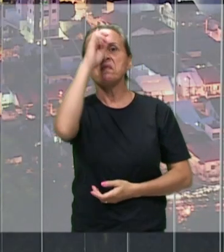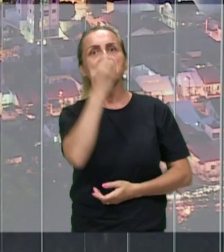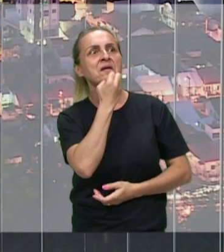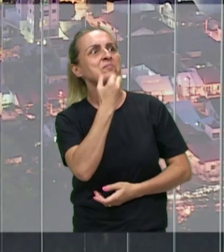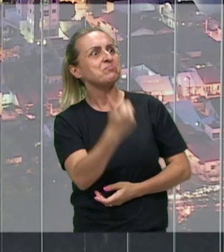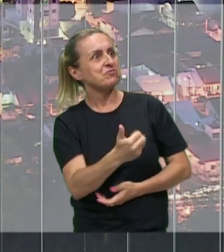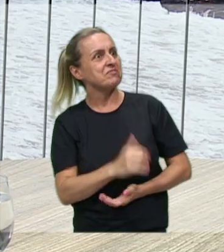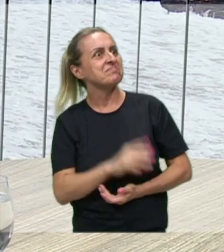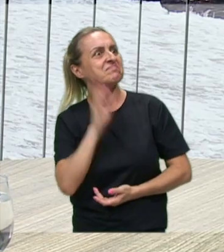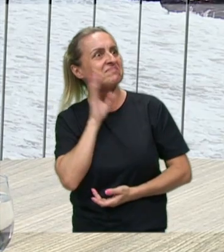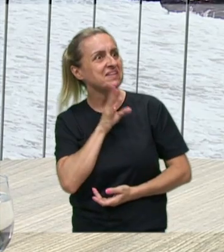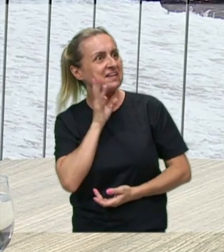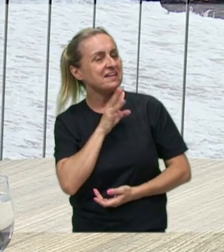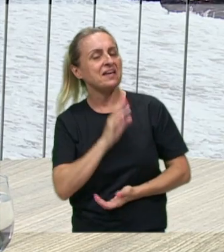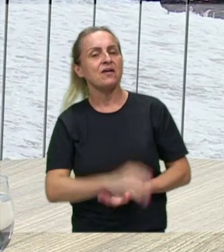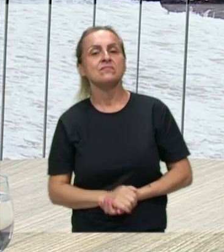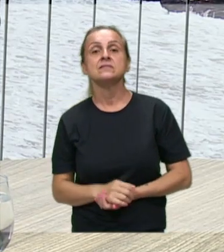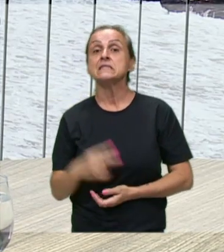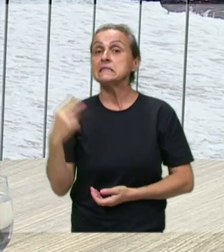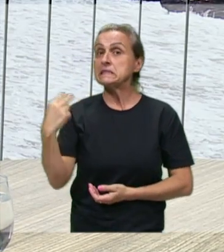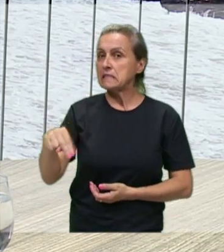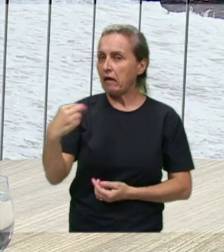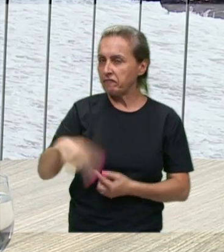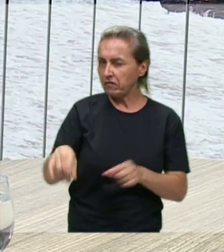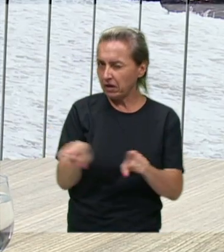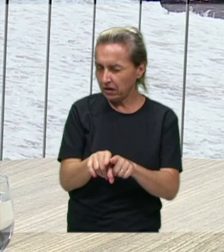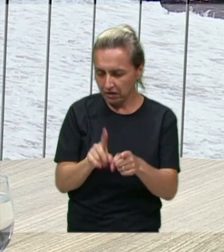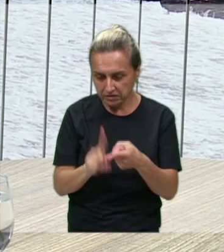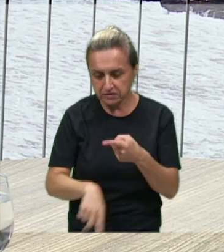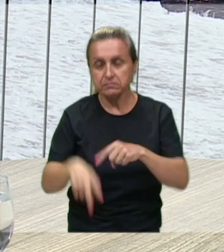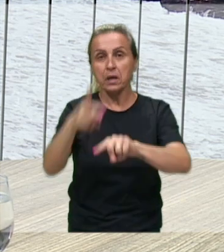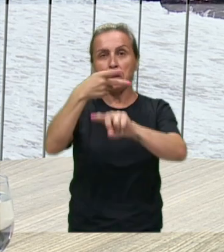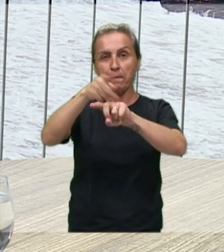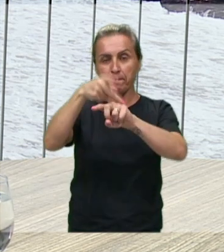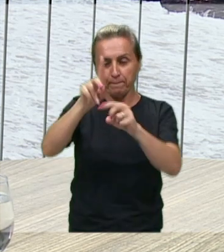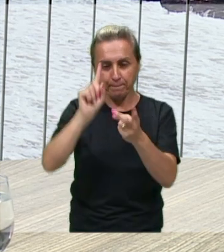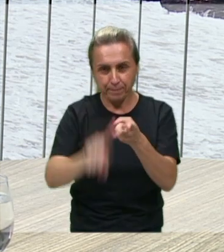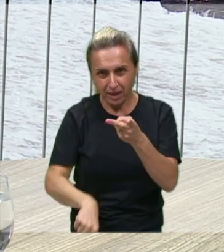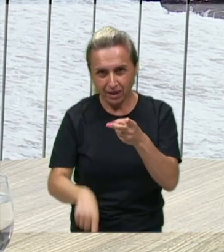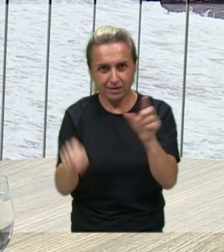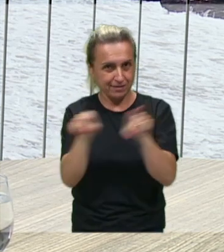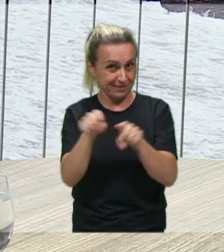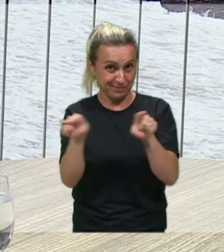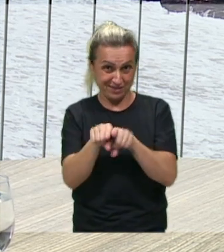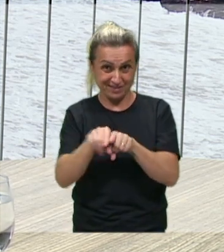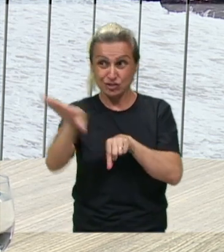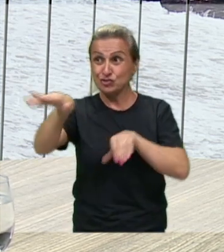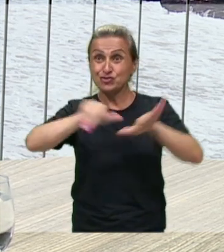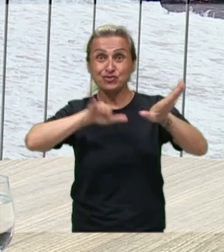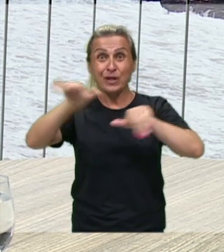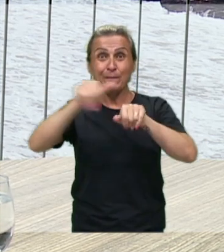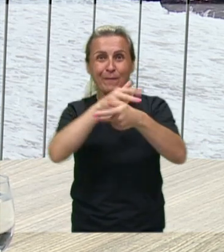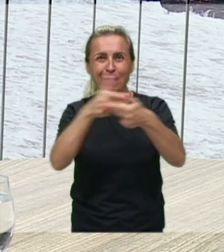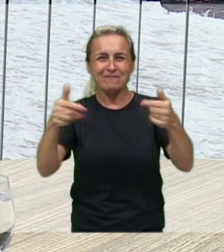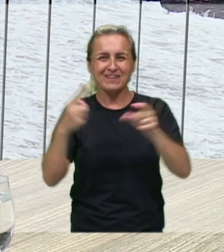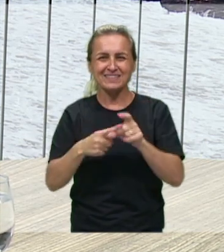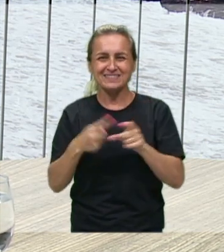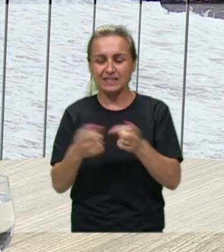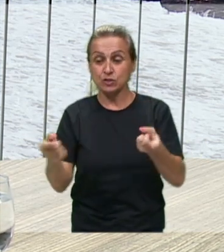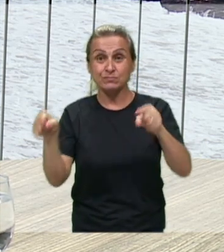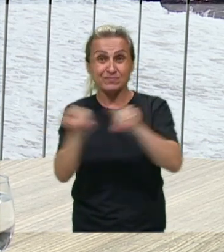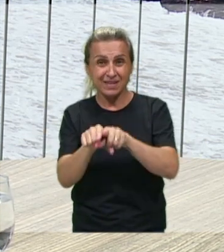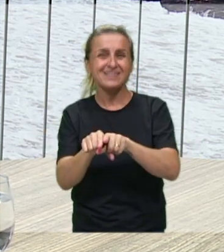quando... vai ser também navegantes, vai ser o pessoal da Penha, vai trazer para cá. A gente vai abrir entidade para isso. Eu acho que esse seria o nosso